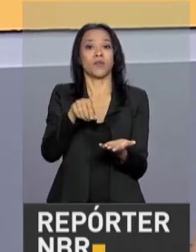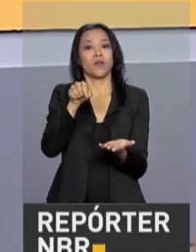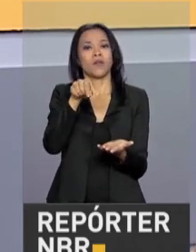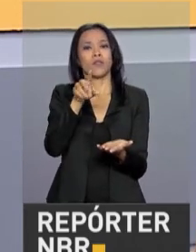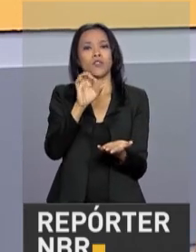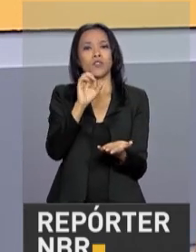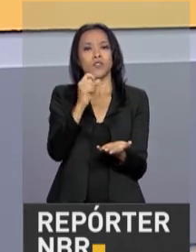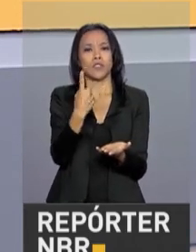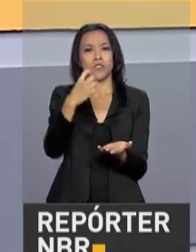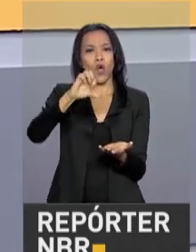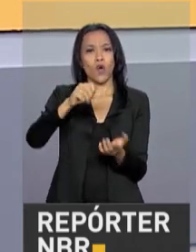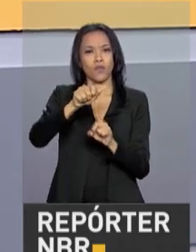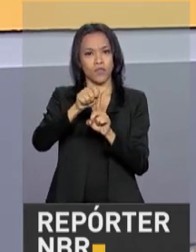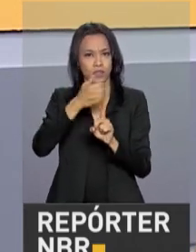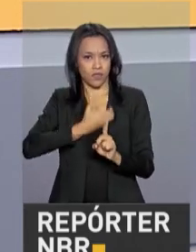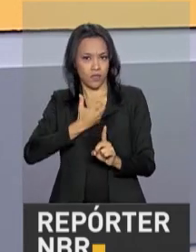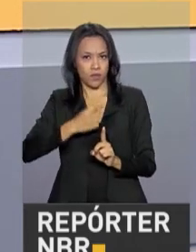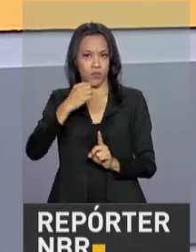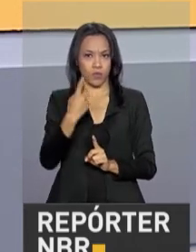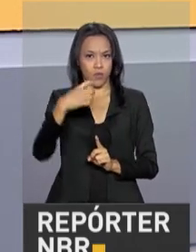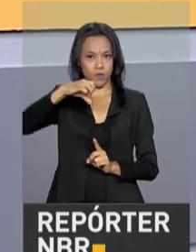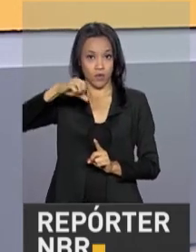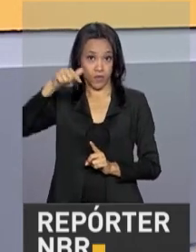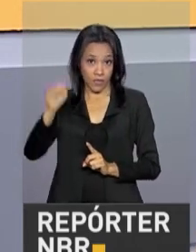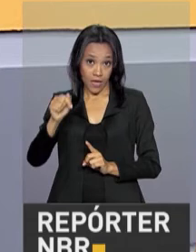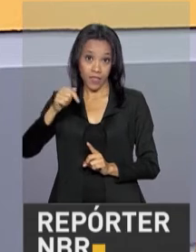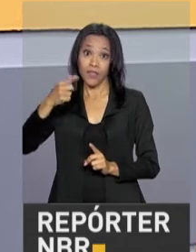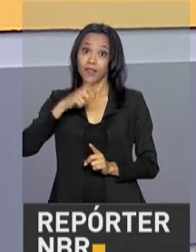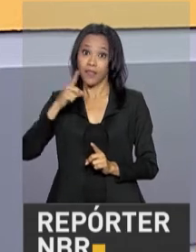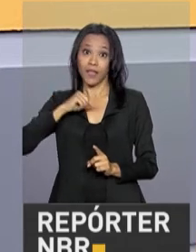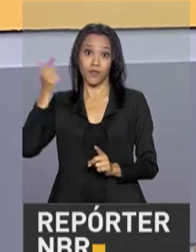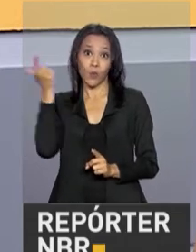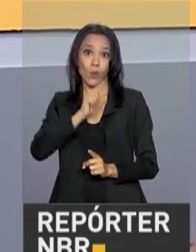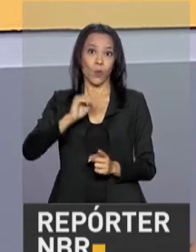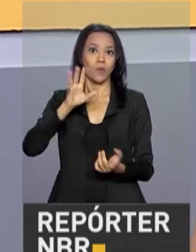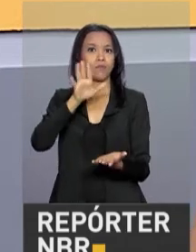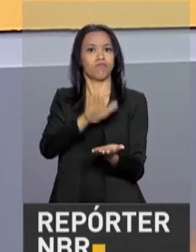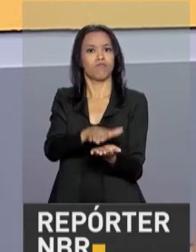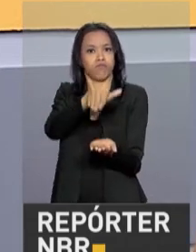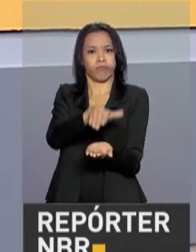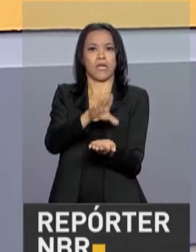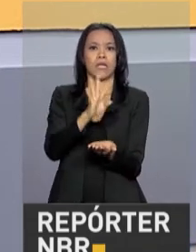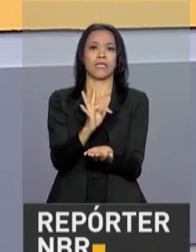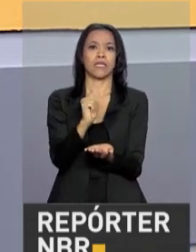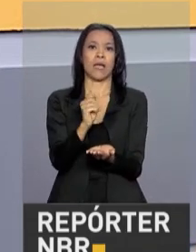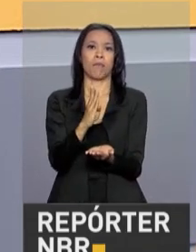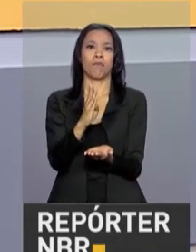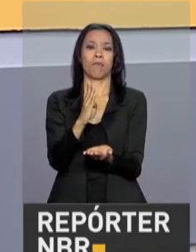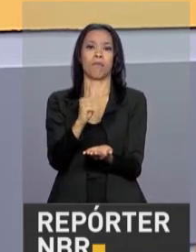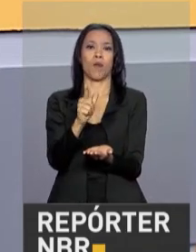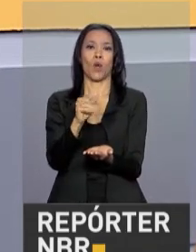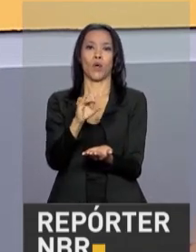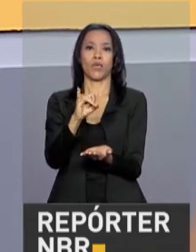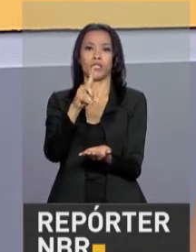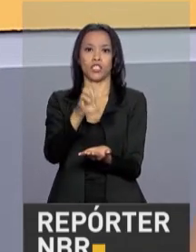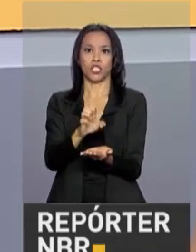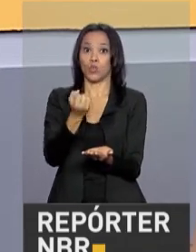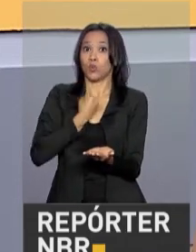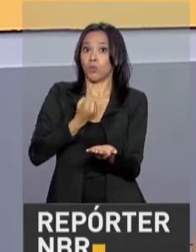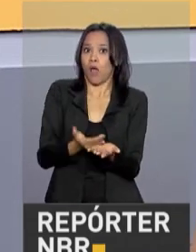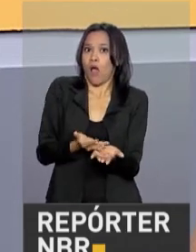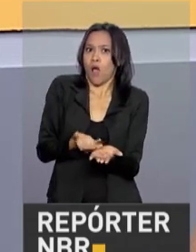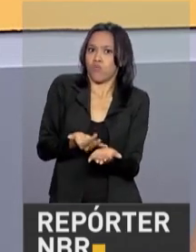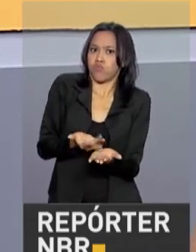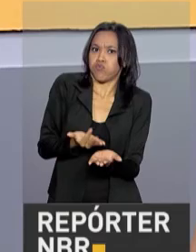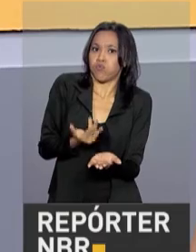de dezembro de 1997 conquistou o título de jornal de formato tabloide com o maior número de páginas do mundo,